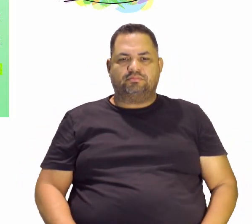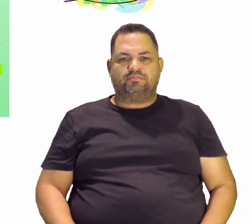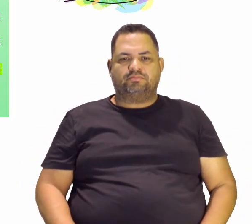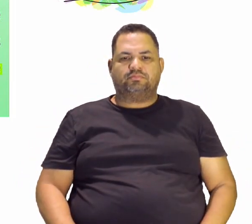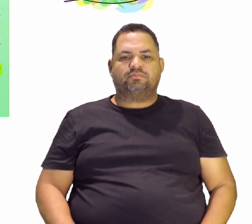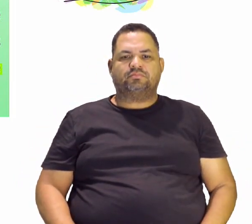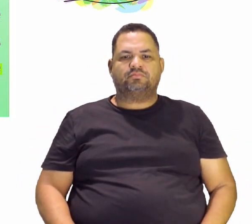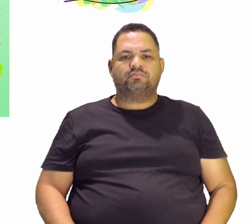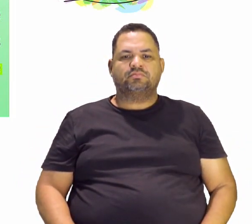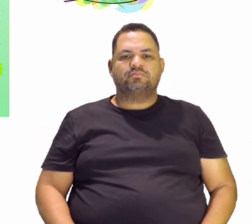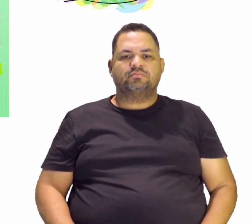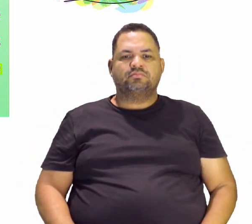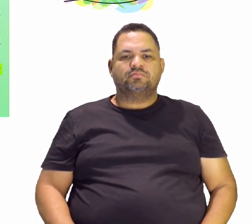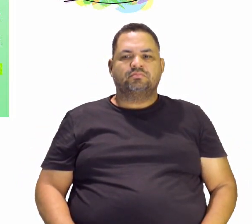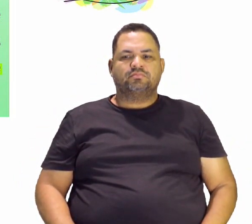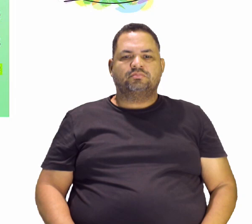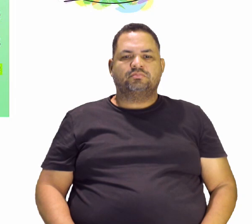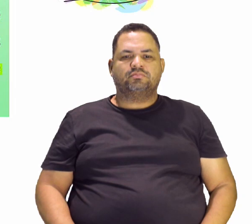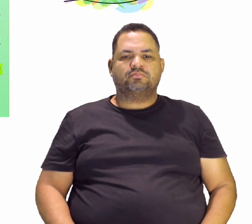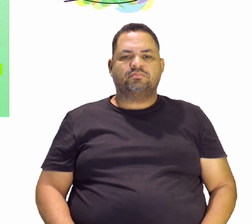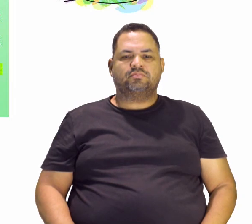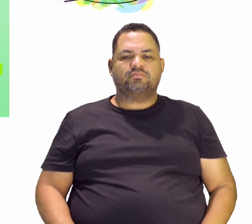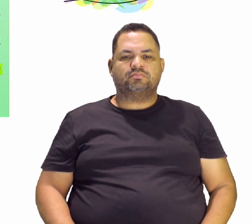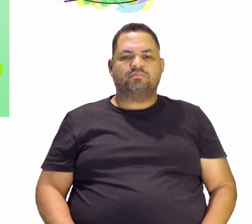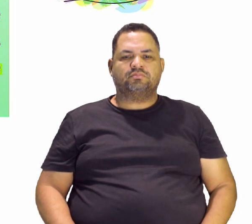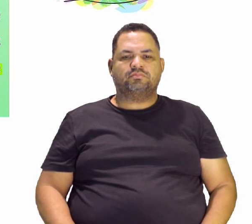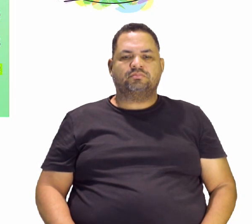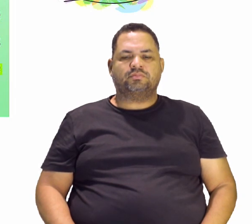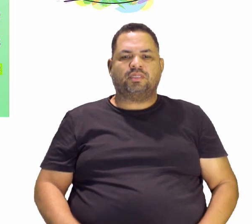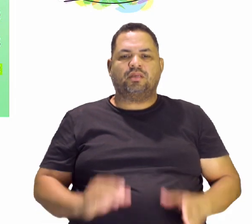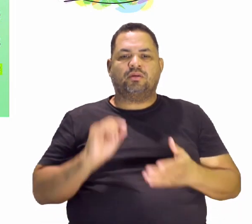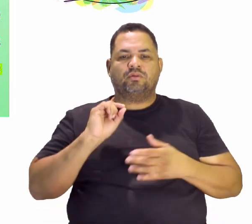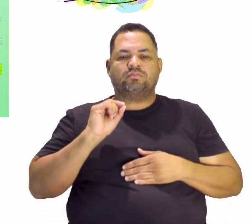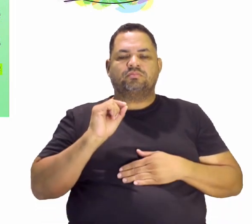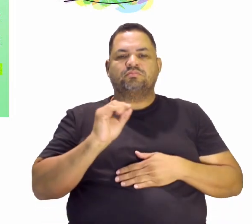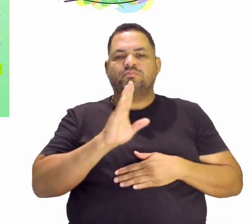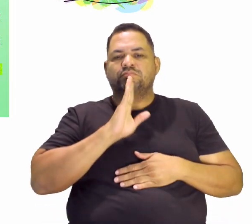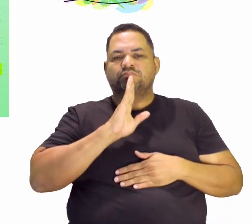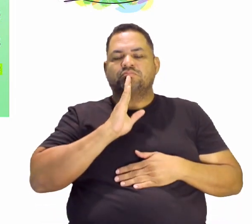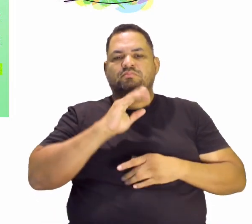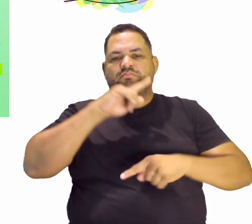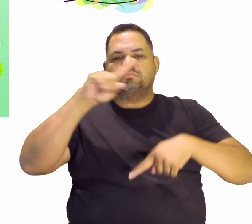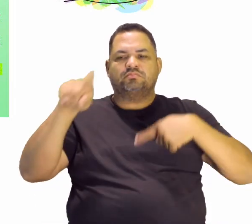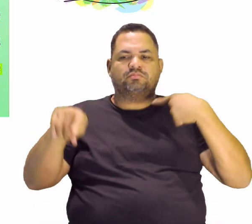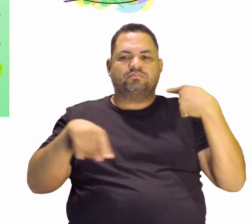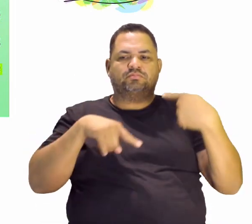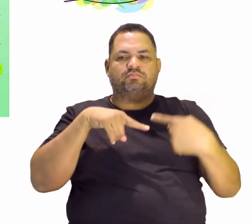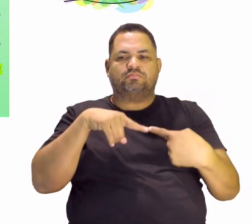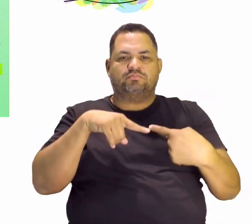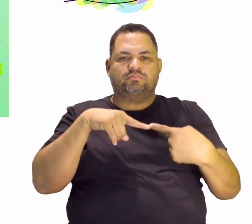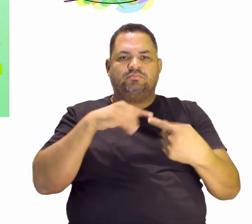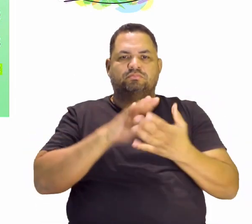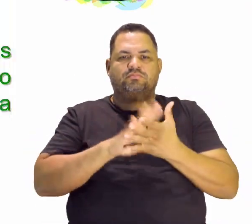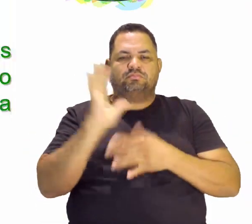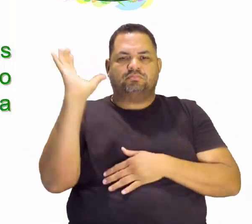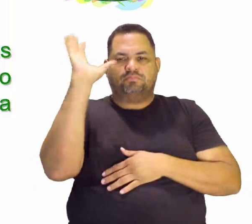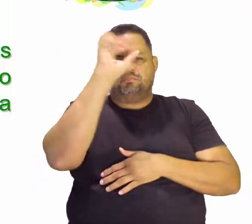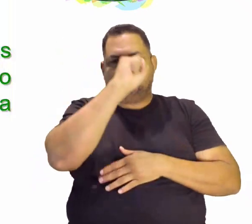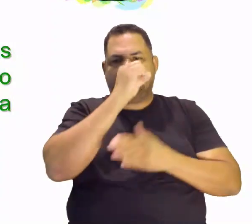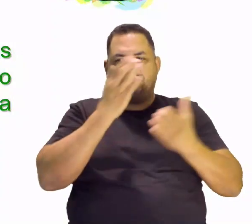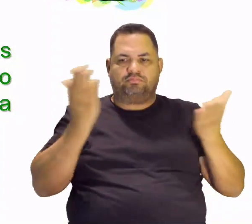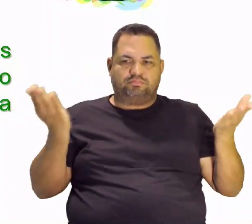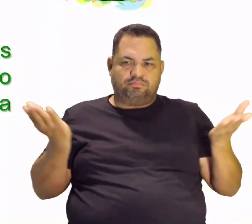diferenças. Muito bem. Agora, bora conhecer o objetivo de aprendizagem da aula de